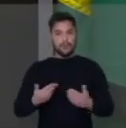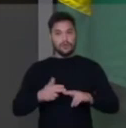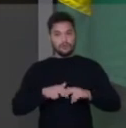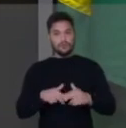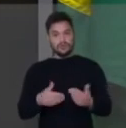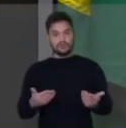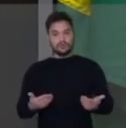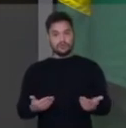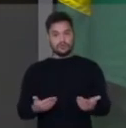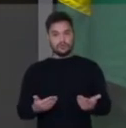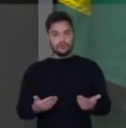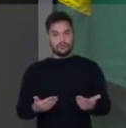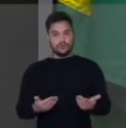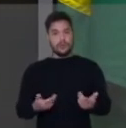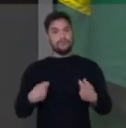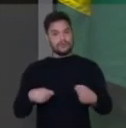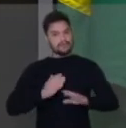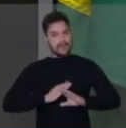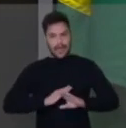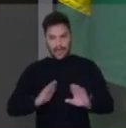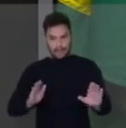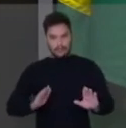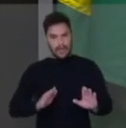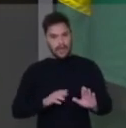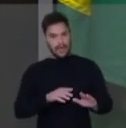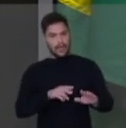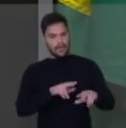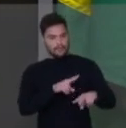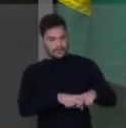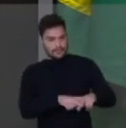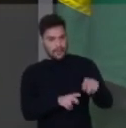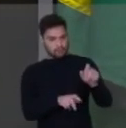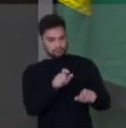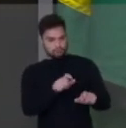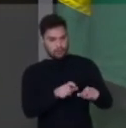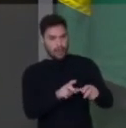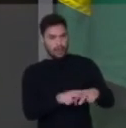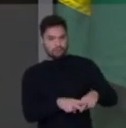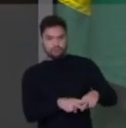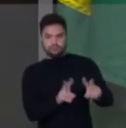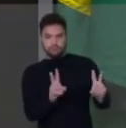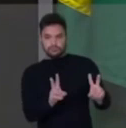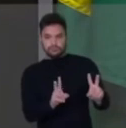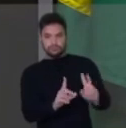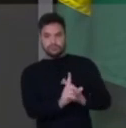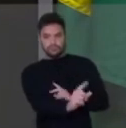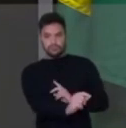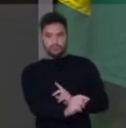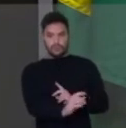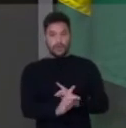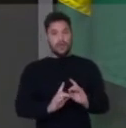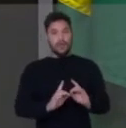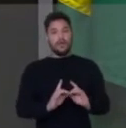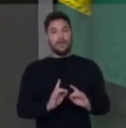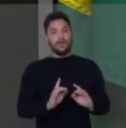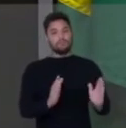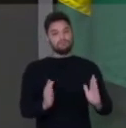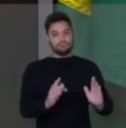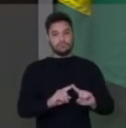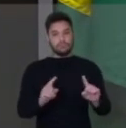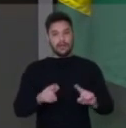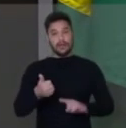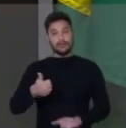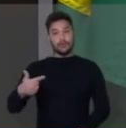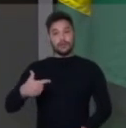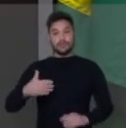sim, que ter o fim das saidinhas, que inclusive está no Senado. Temos que reduzir a maioridade penal para que seja 12 anos de